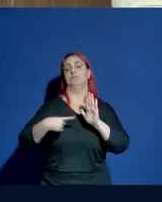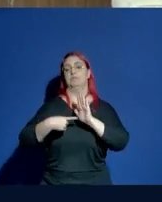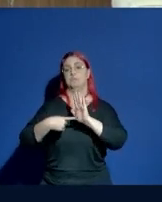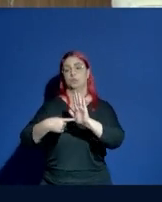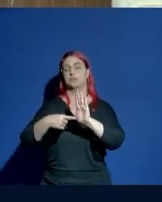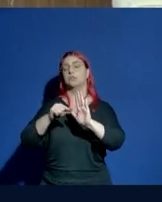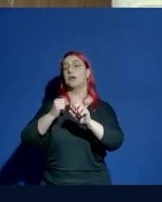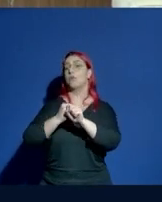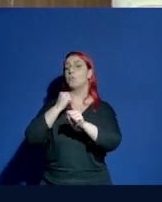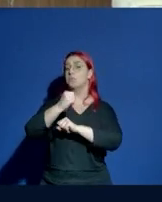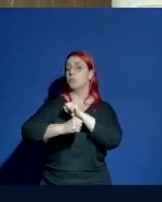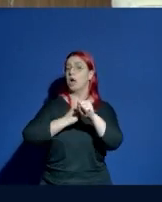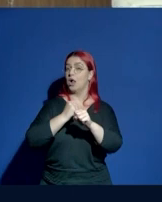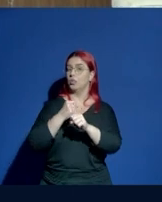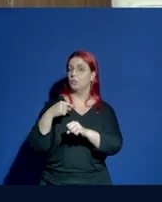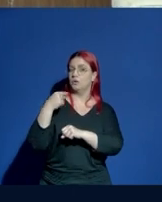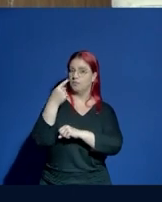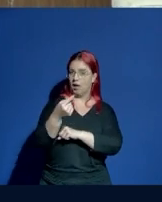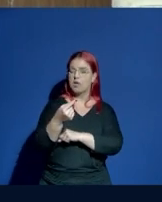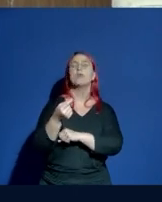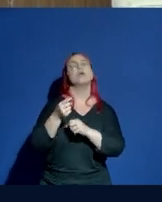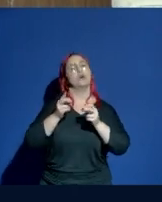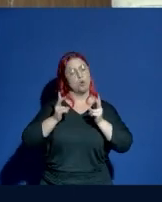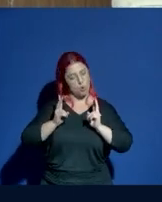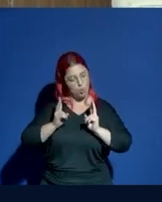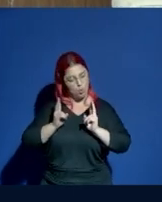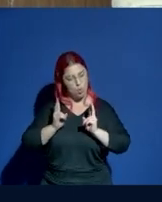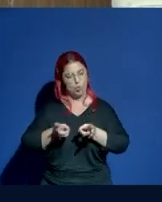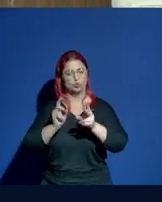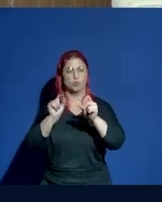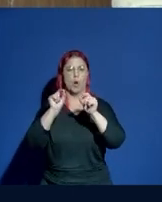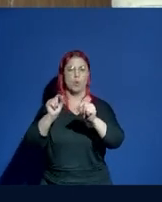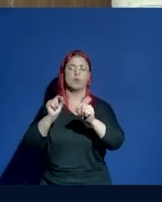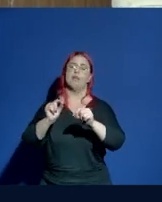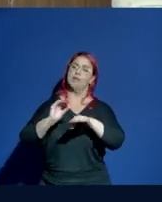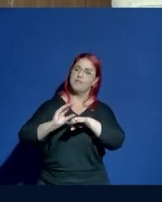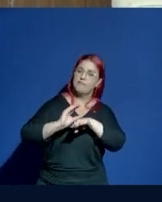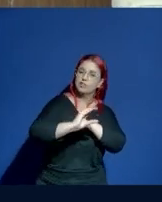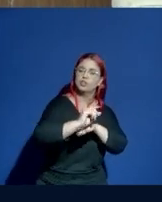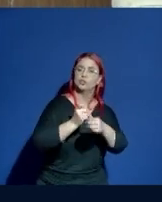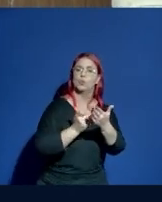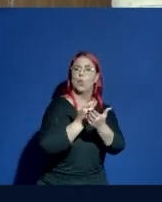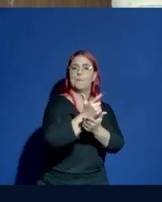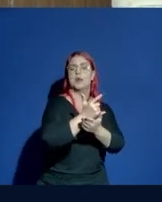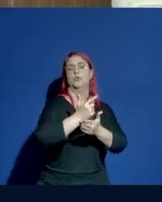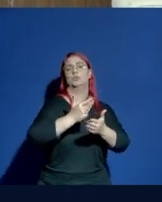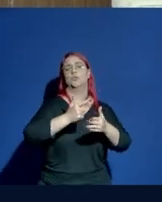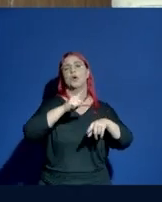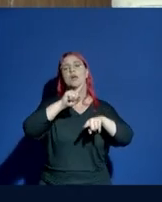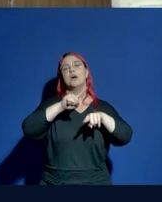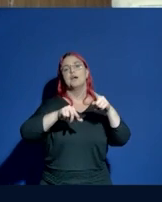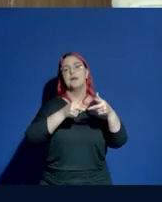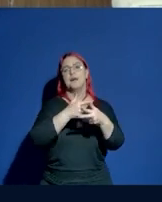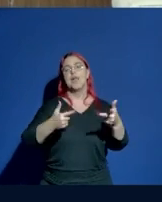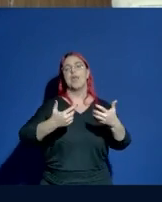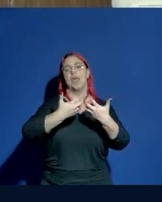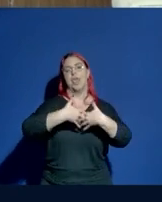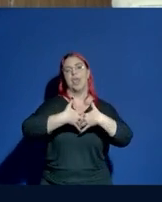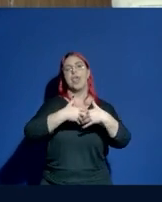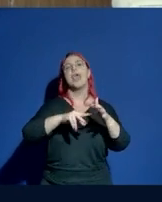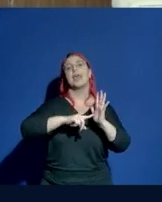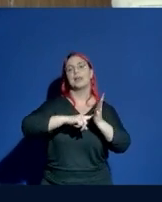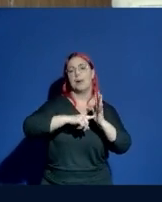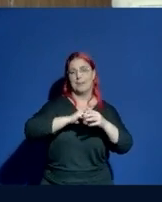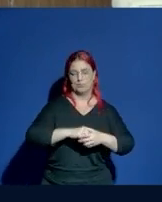o próximo ano uma necessidade também de continuar investindo em equipamentos e ganhando eficiência de colheita exatamente na safra de 23